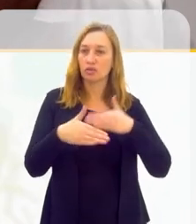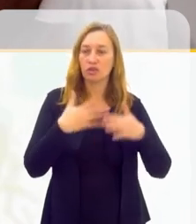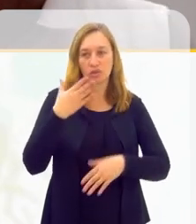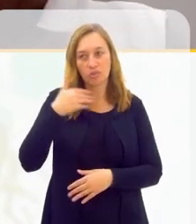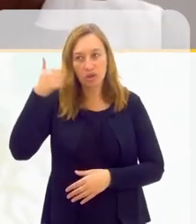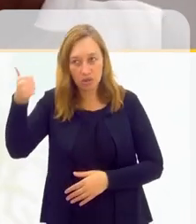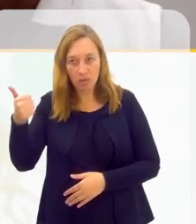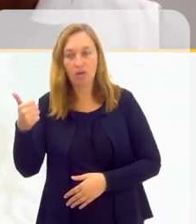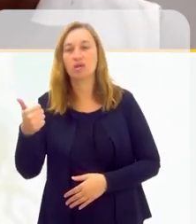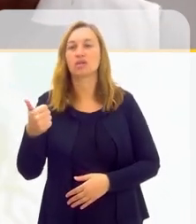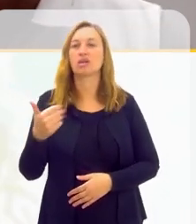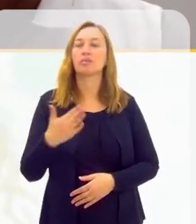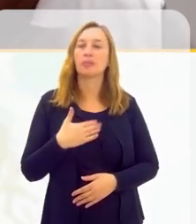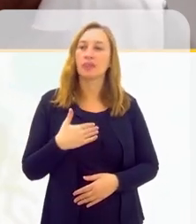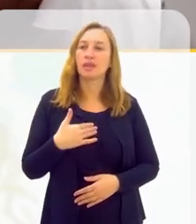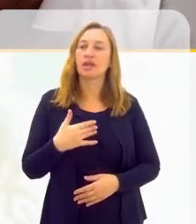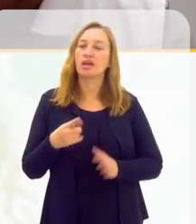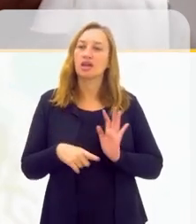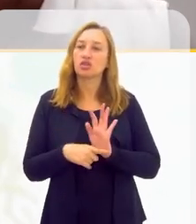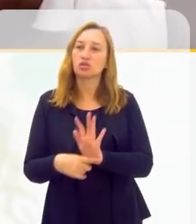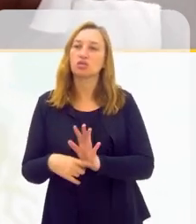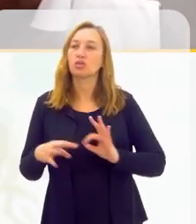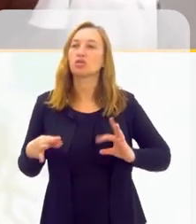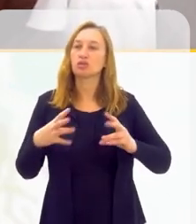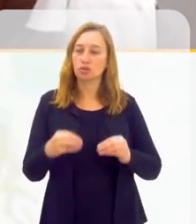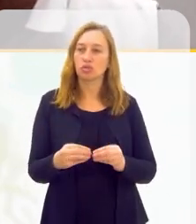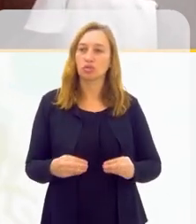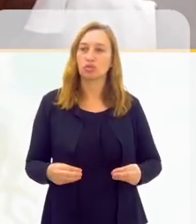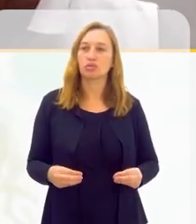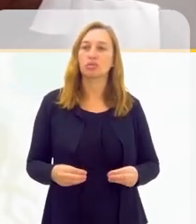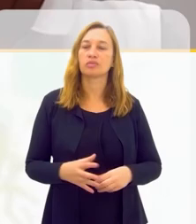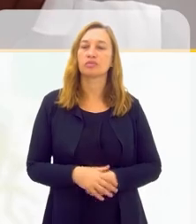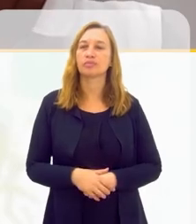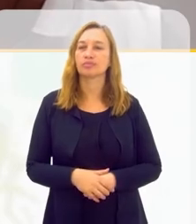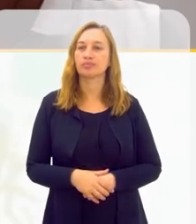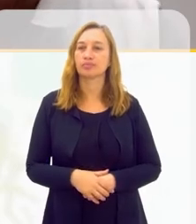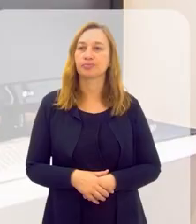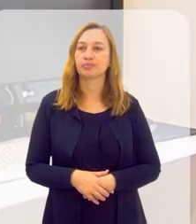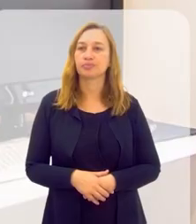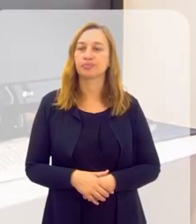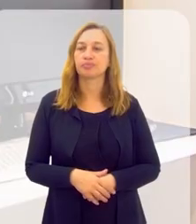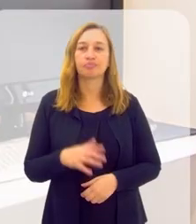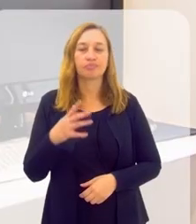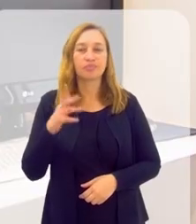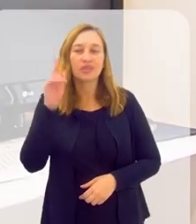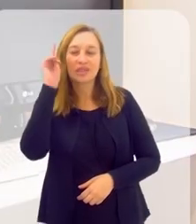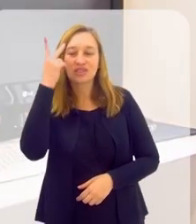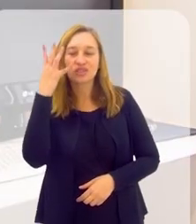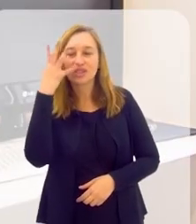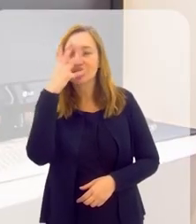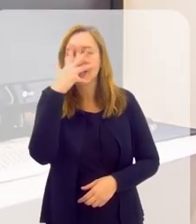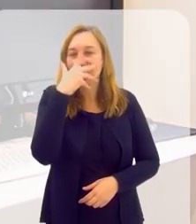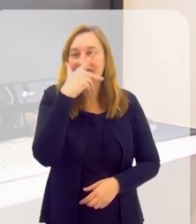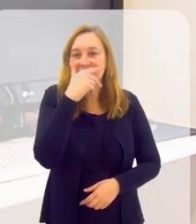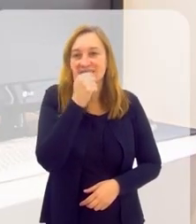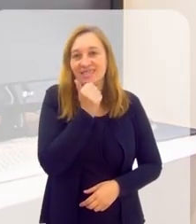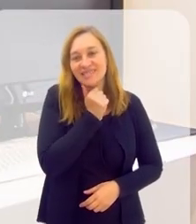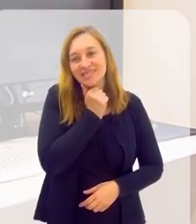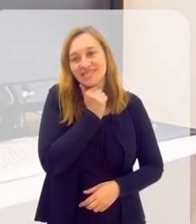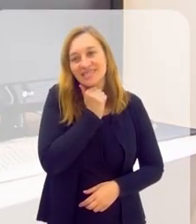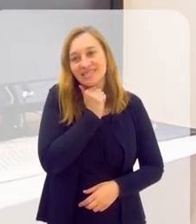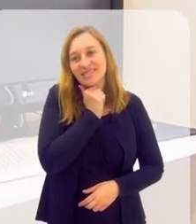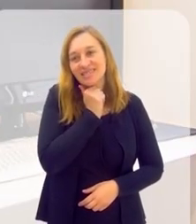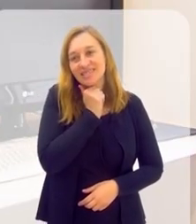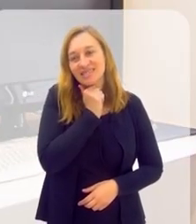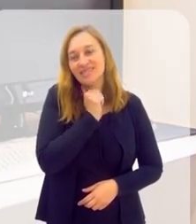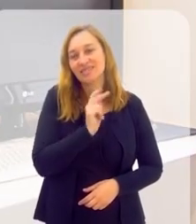normal e que, portanto, ajudou a que no futuro estas coisas também sejam vistas de outra forma. Eu acho Portanto, é essa este história contributo. linda. Eu acho